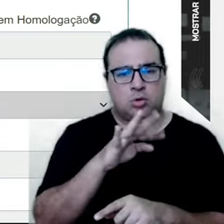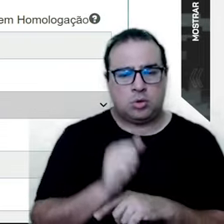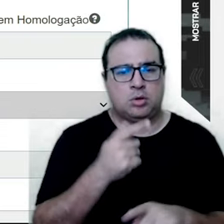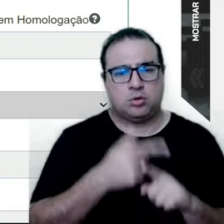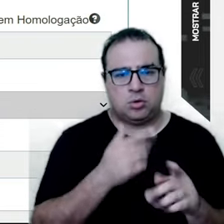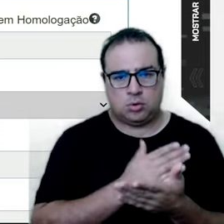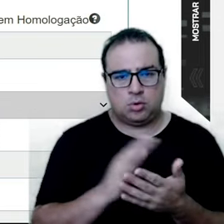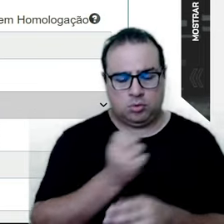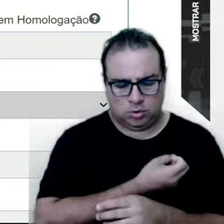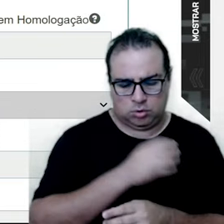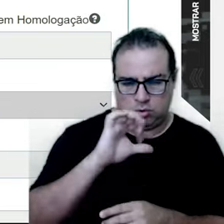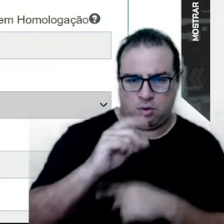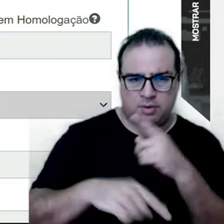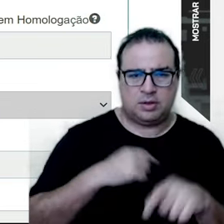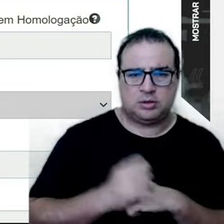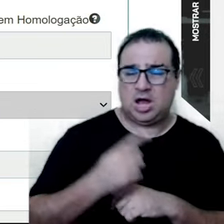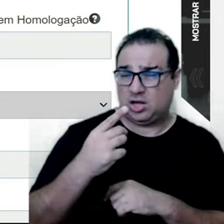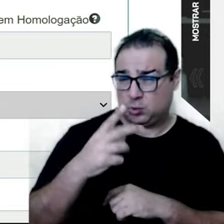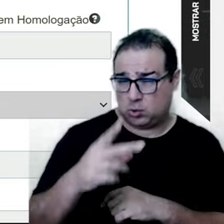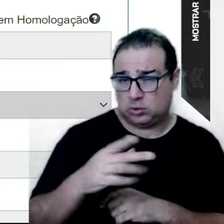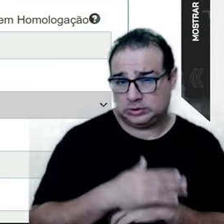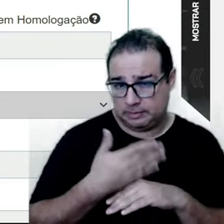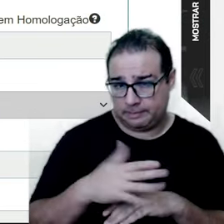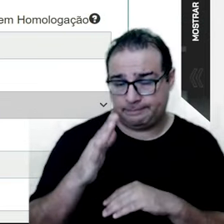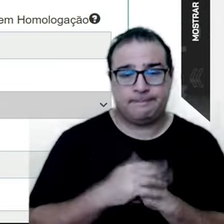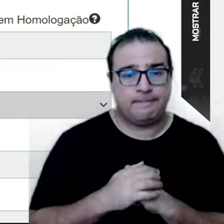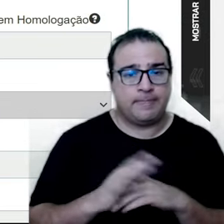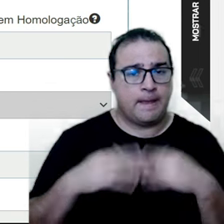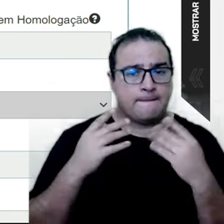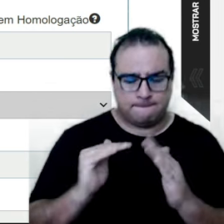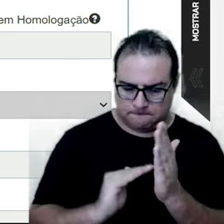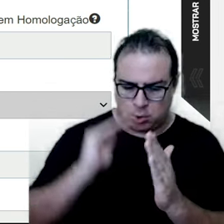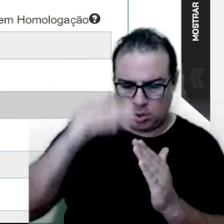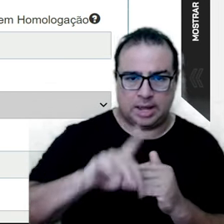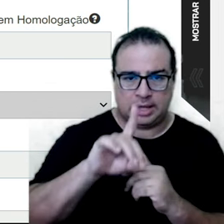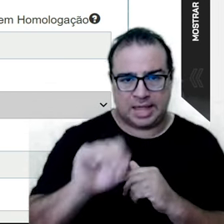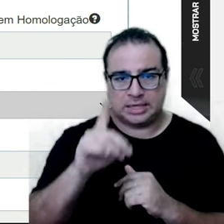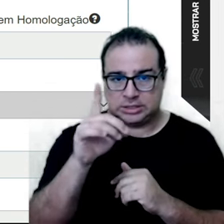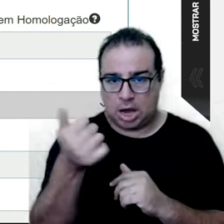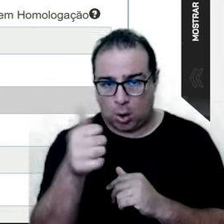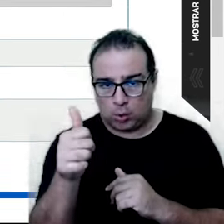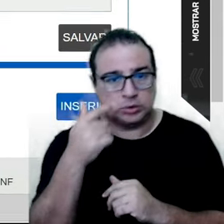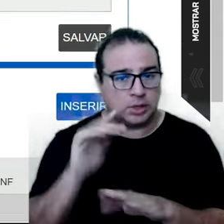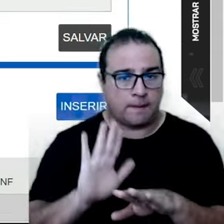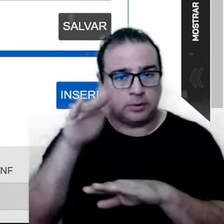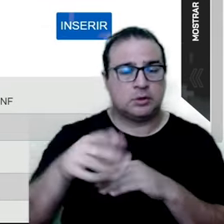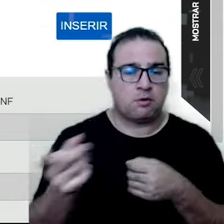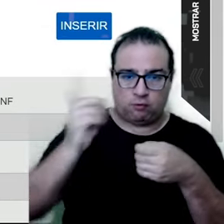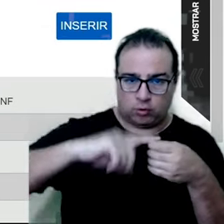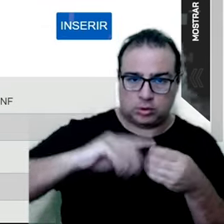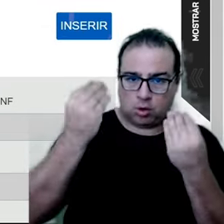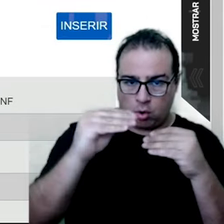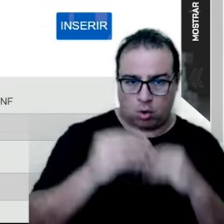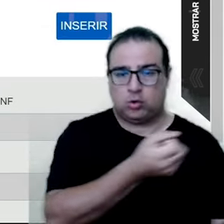Ah eu emiti a nota número nove de repente emiti a 12 12 então eu pulei a 10 e a 11 se eu pulei a 10 e a 11 eu venho